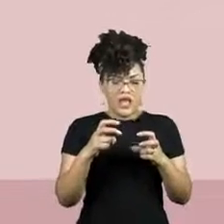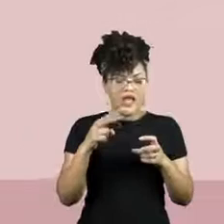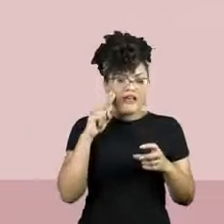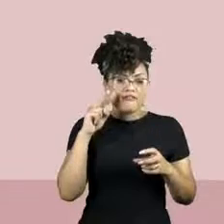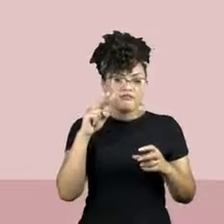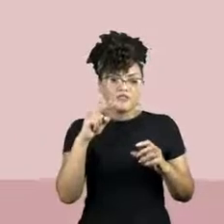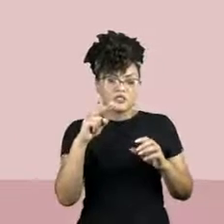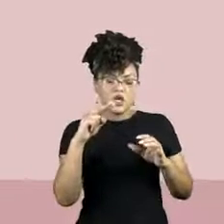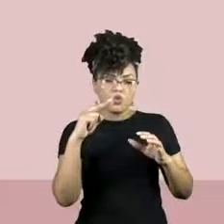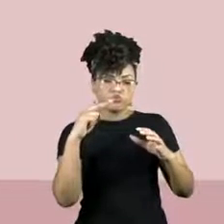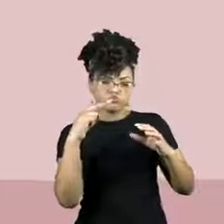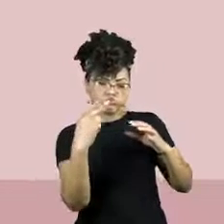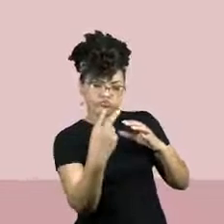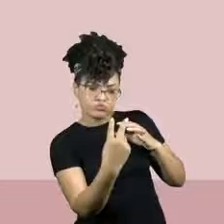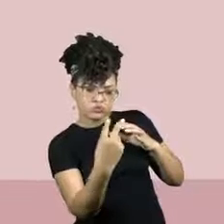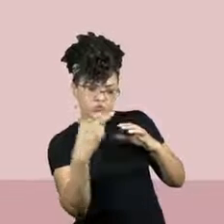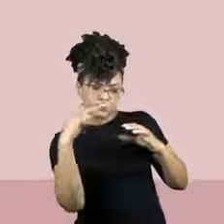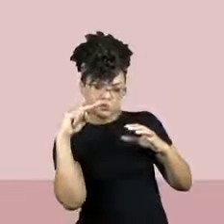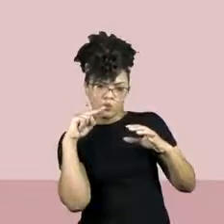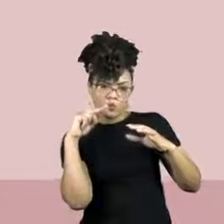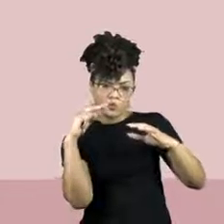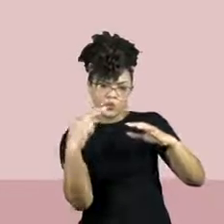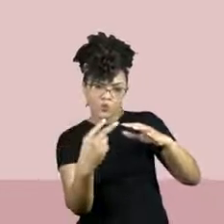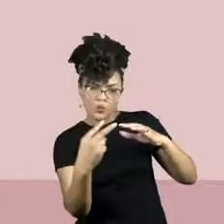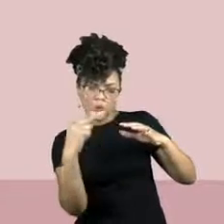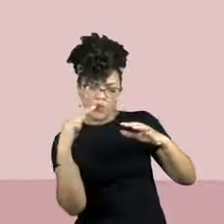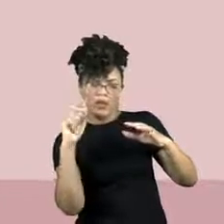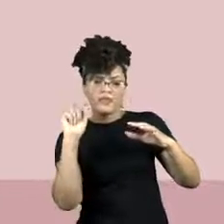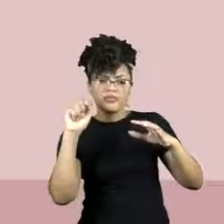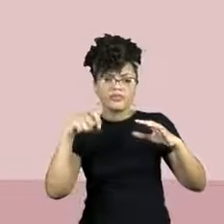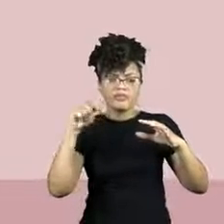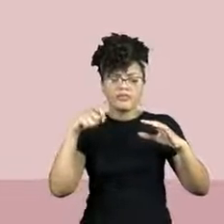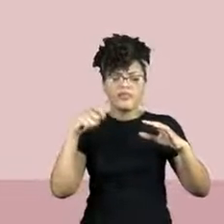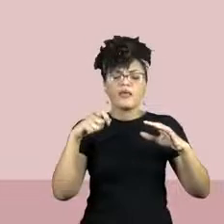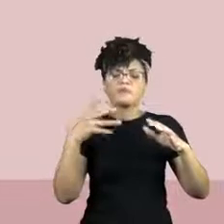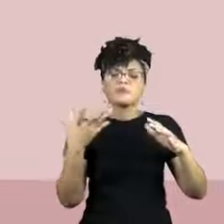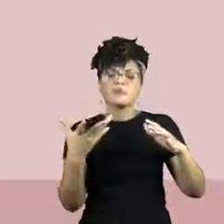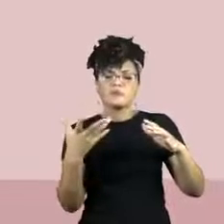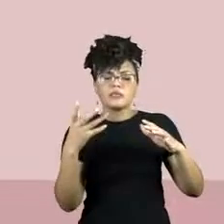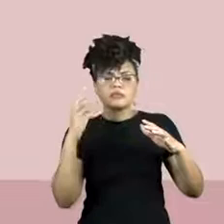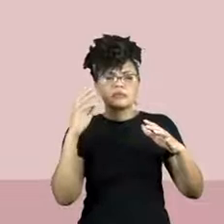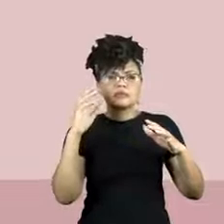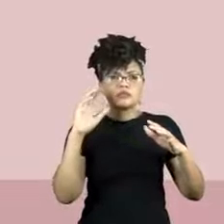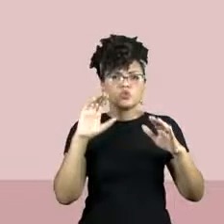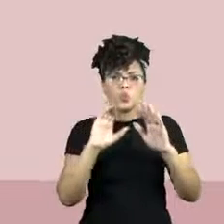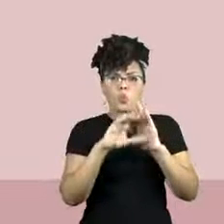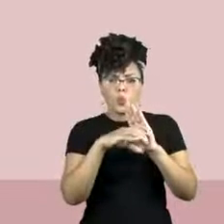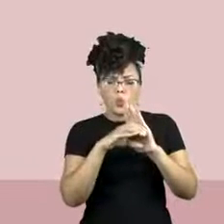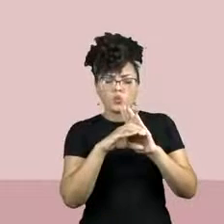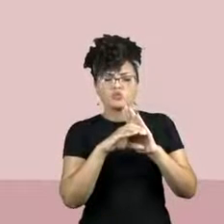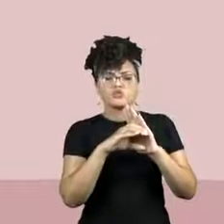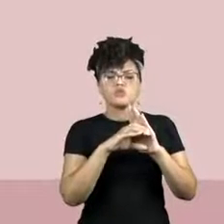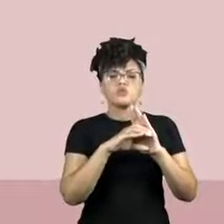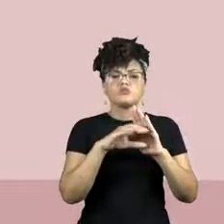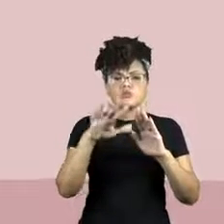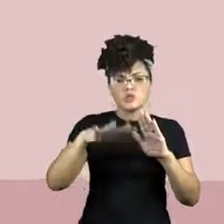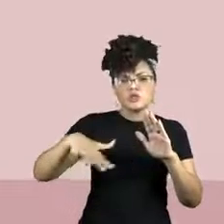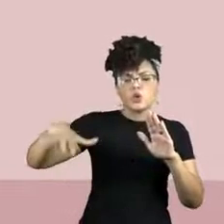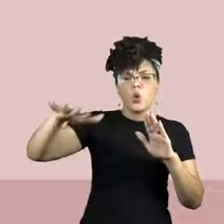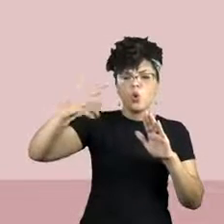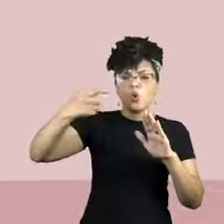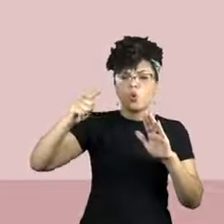vista matemático, e, ao mesmo tempo, a gente consegue fazer uma consideração que pode ser válida para algumas situações específicas do